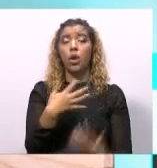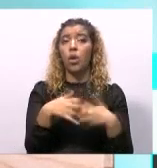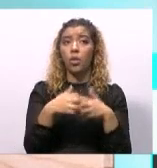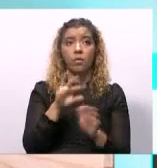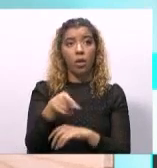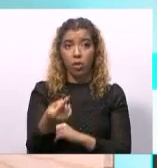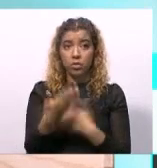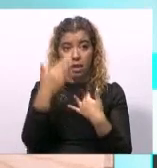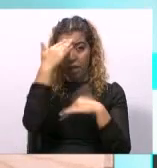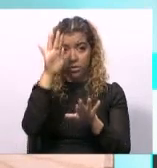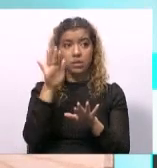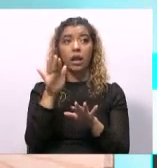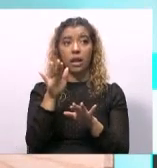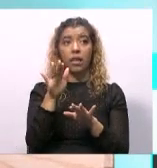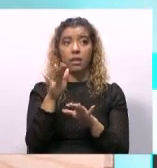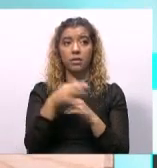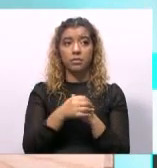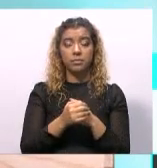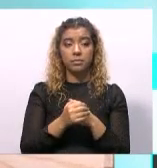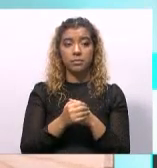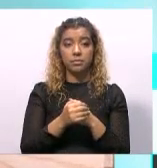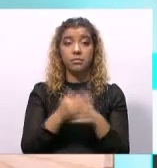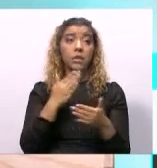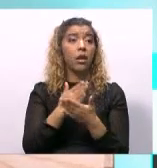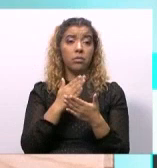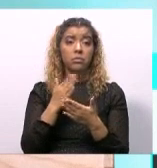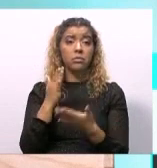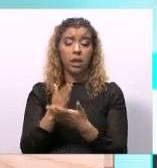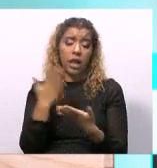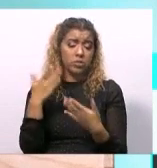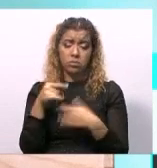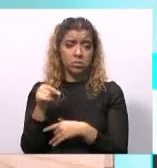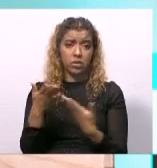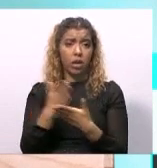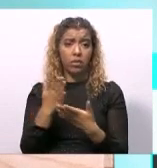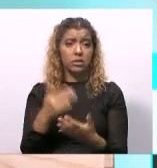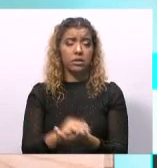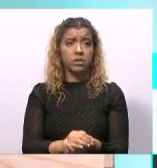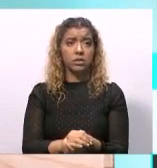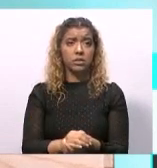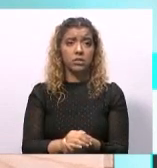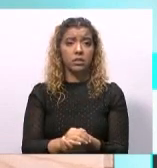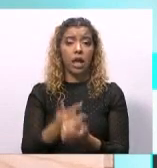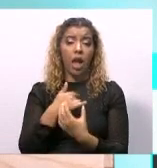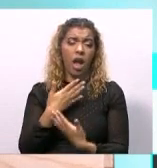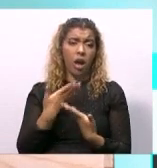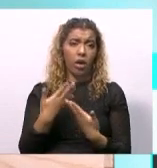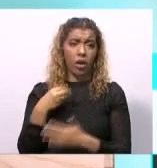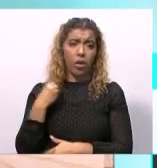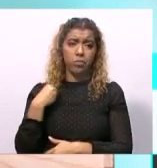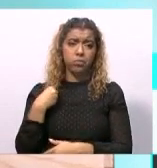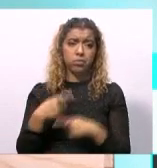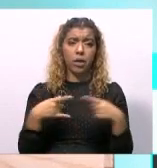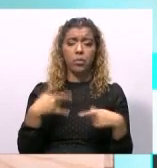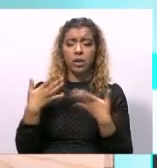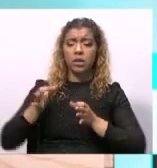esteja à vontade. Quer fazer mais alguma pergunta? Era esta, de momento, o que me está a preocupar é que isto já